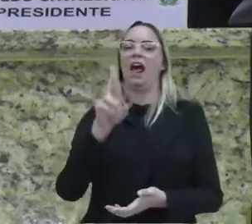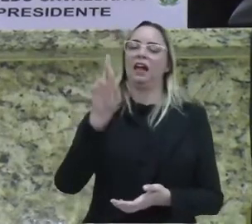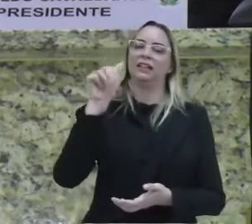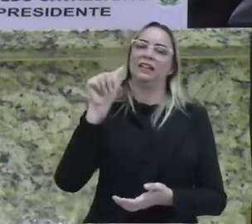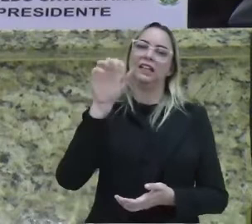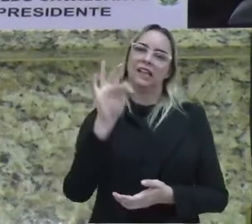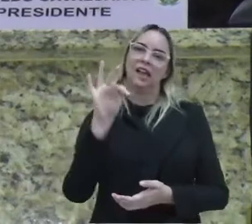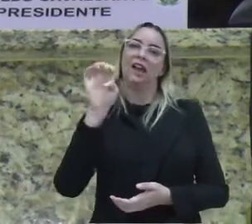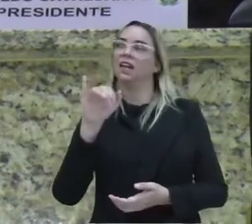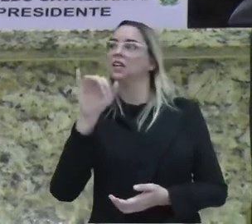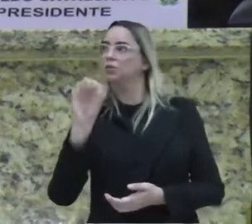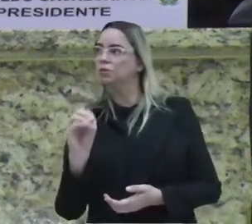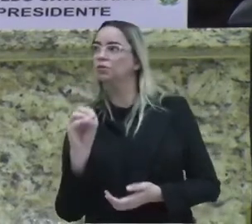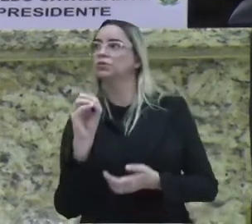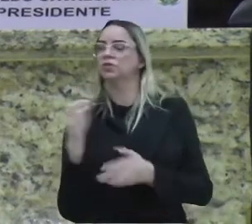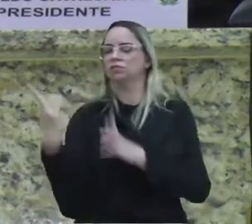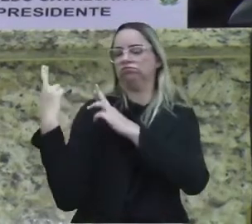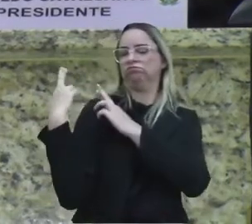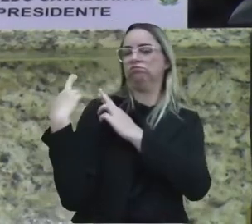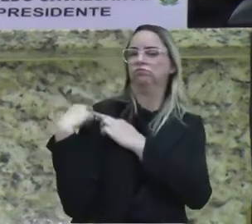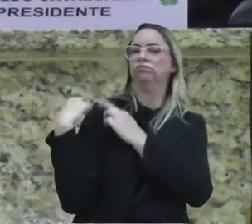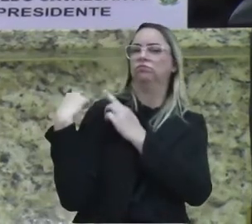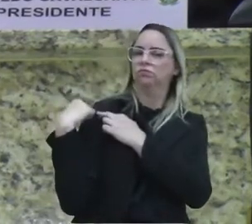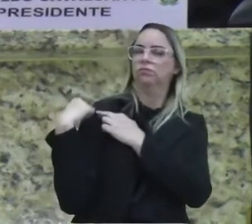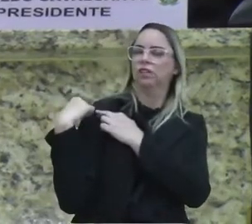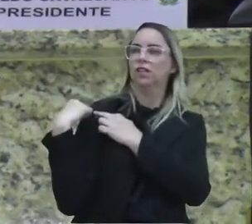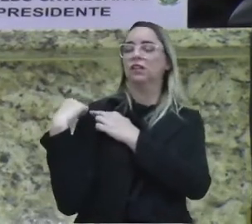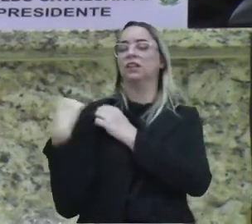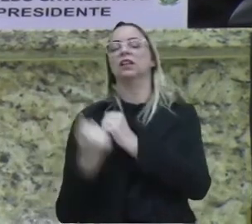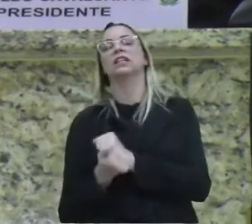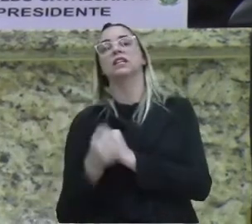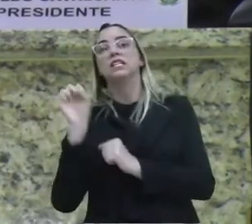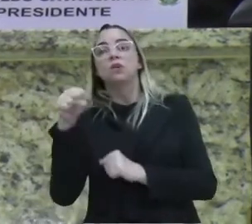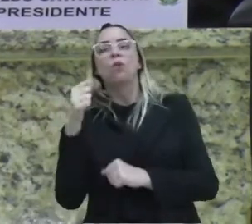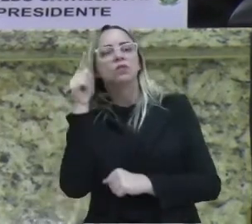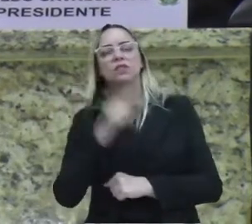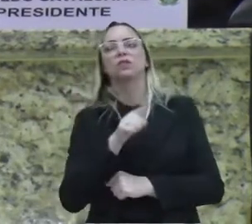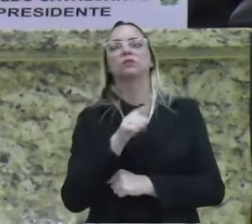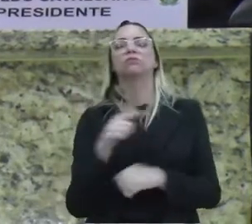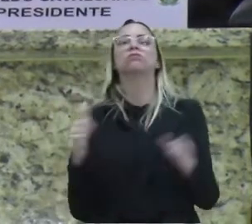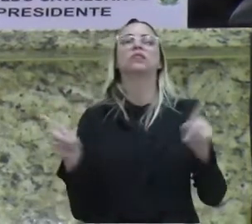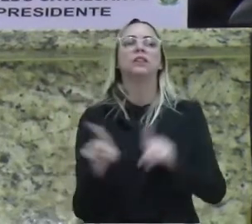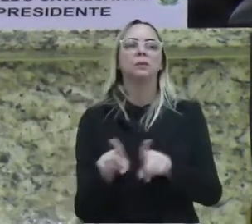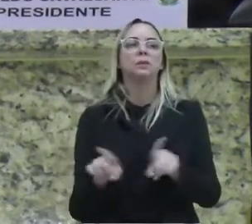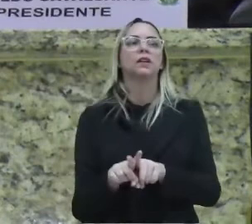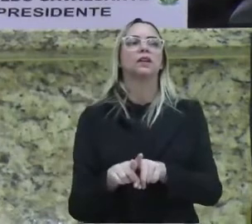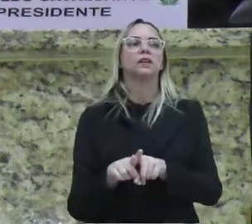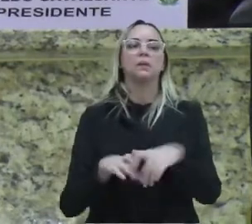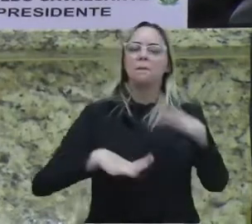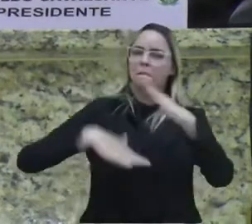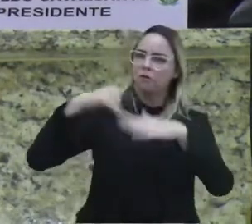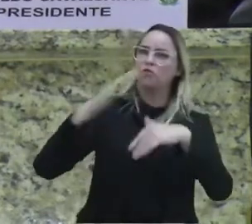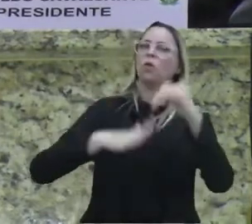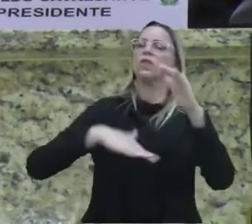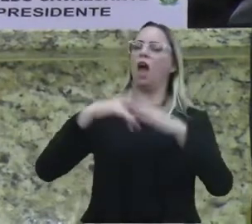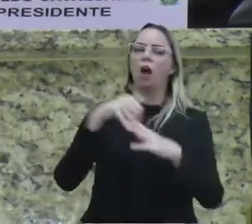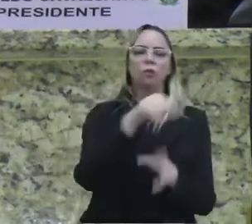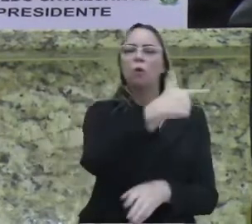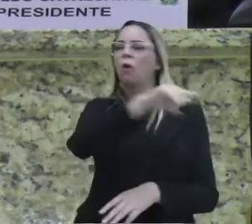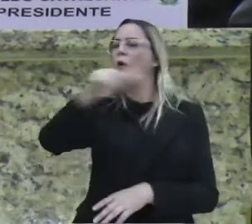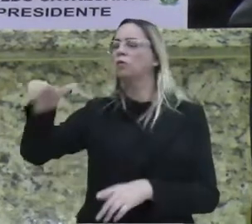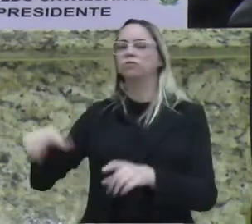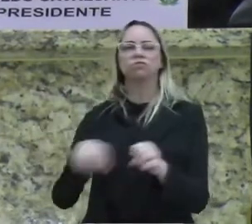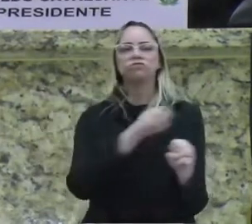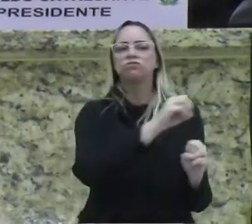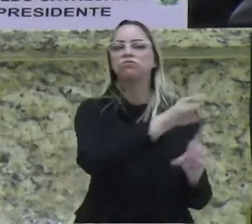conseguiu, né, com muita responsabilidade, fazer esse rateio. E conseguimos contemplar também o pessoal administrativo, que nunca tinha